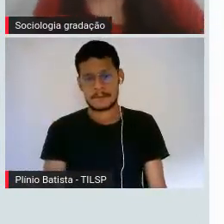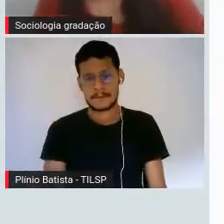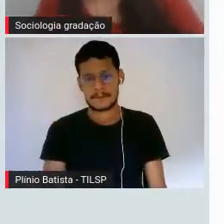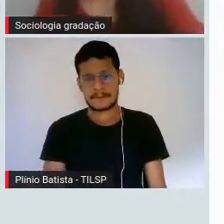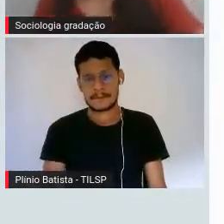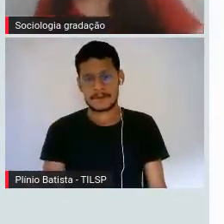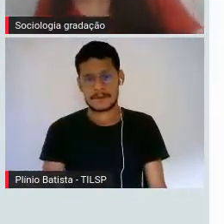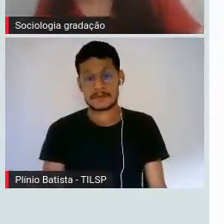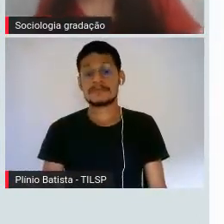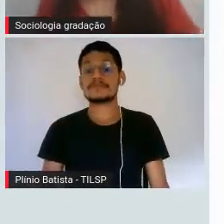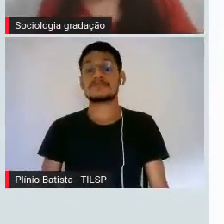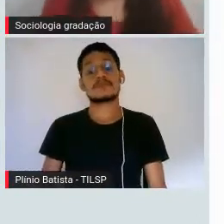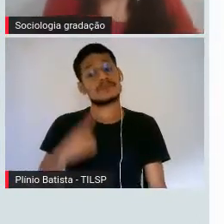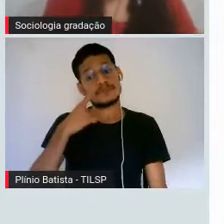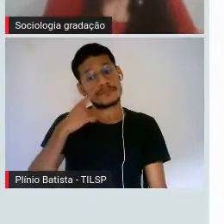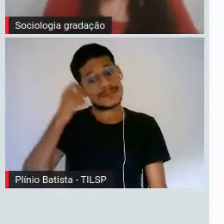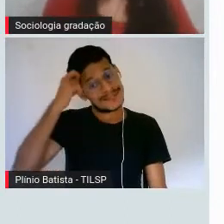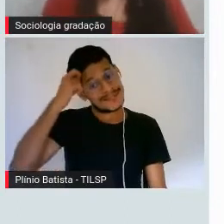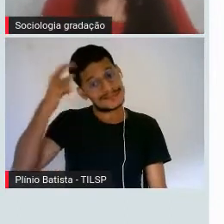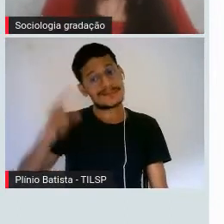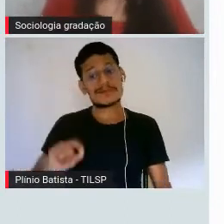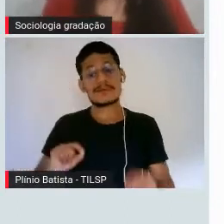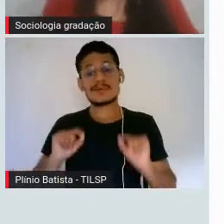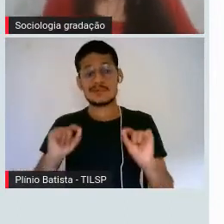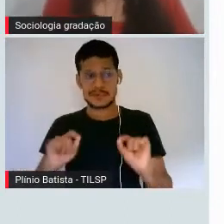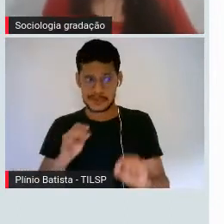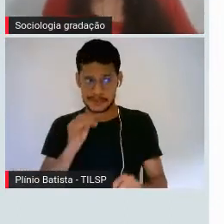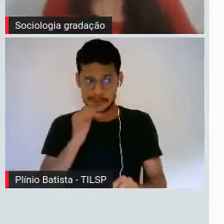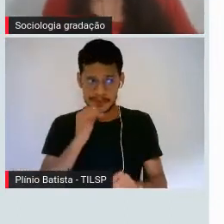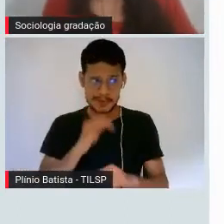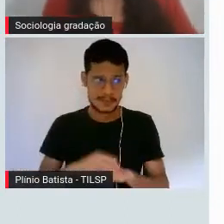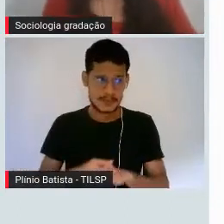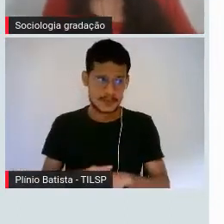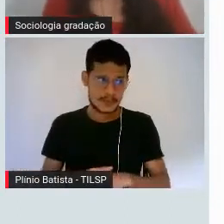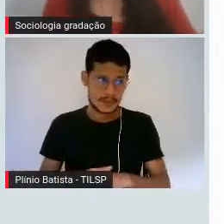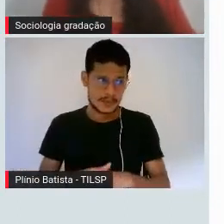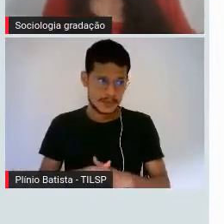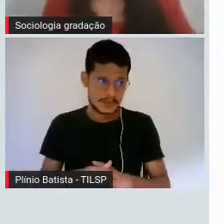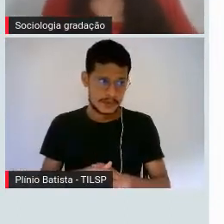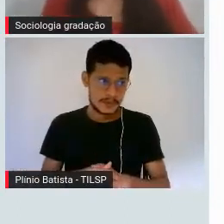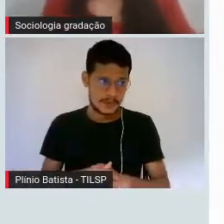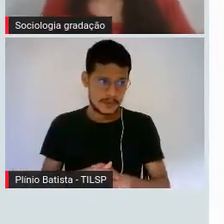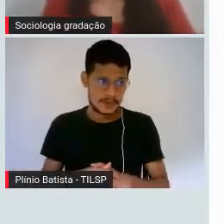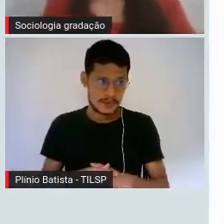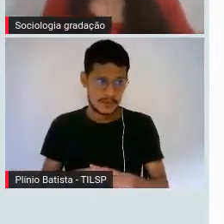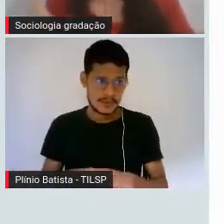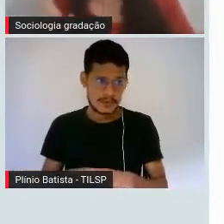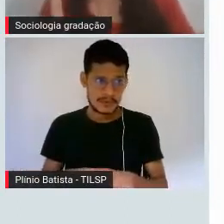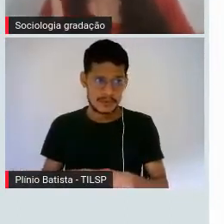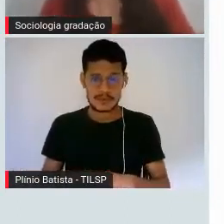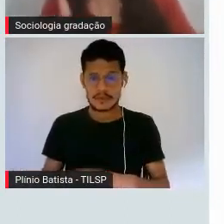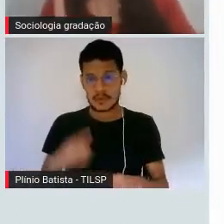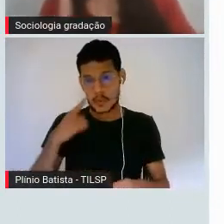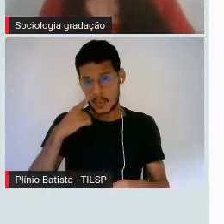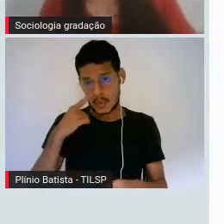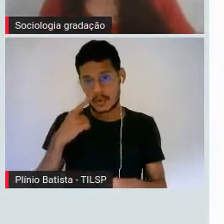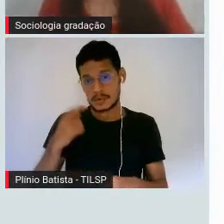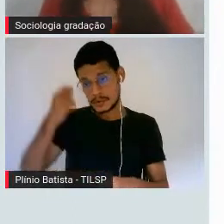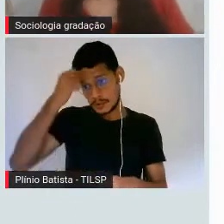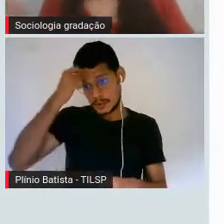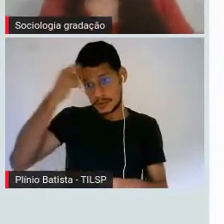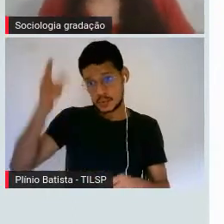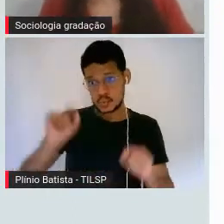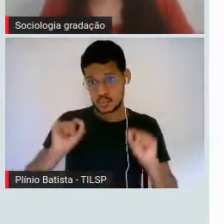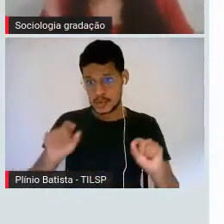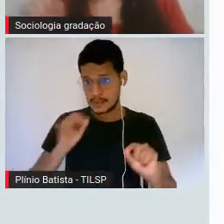E as ideias, né, que ideias foram essas que influenciaram os demais pensadores?